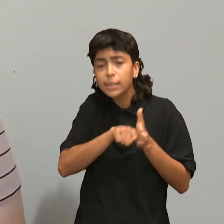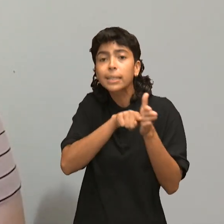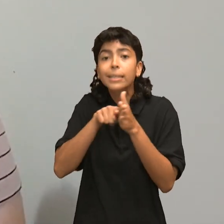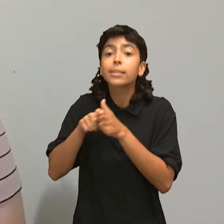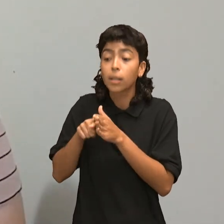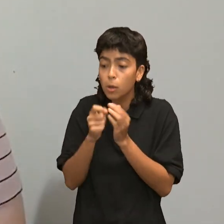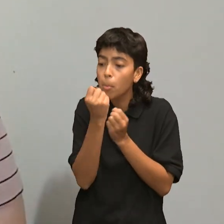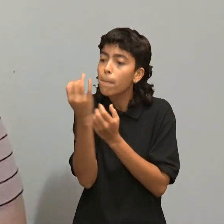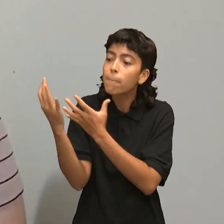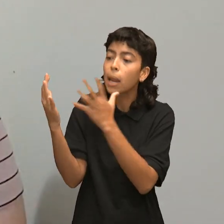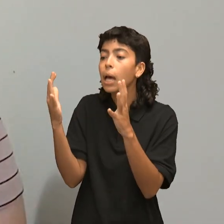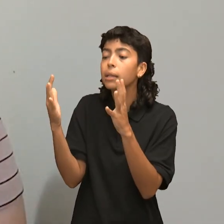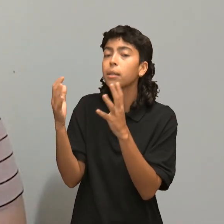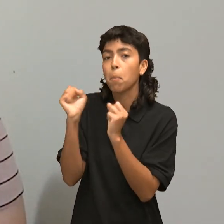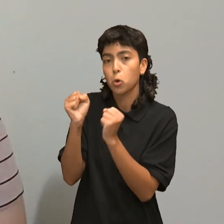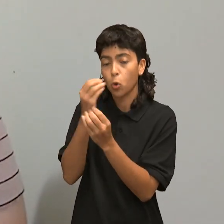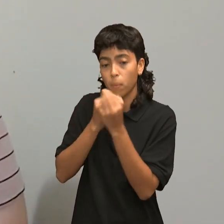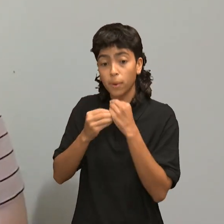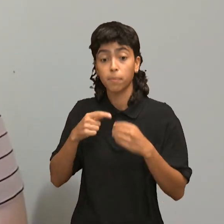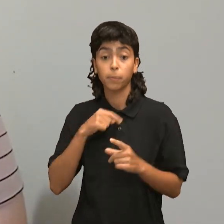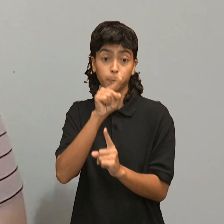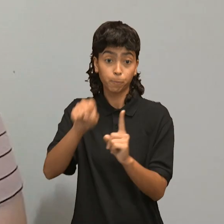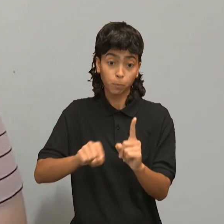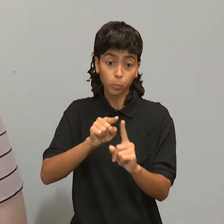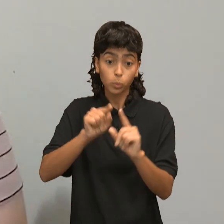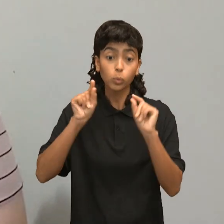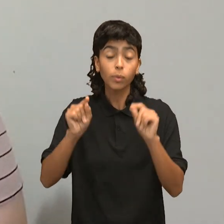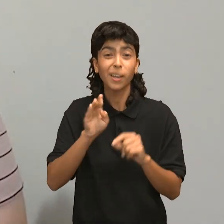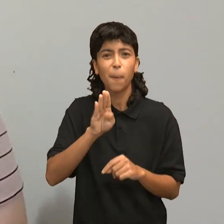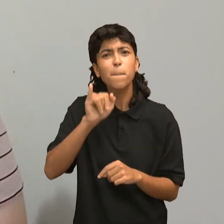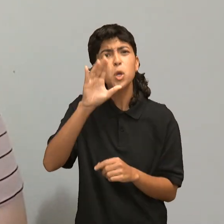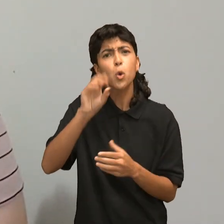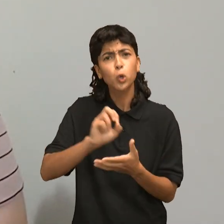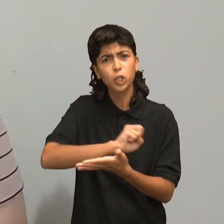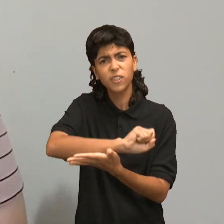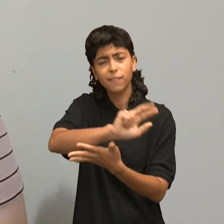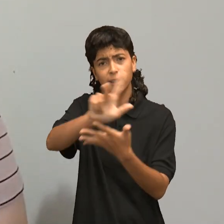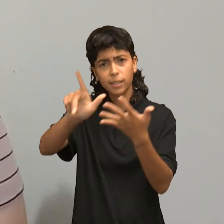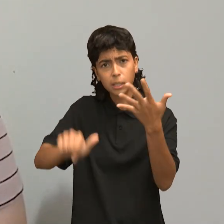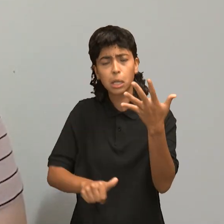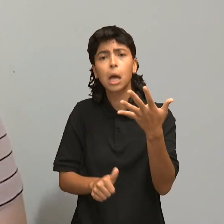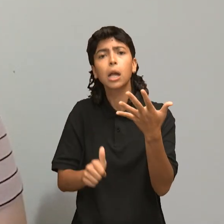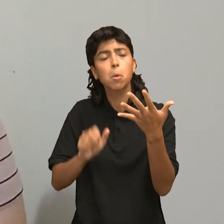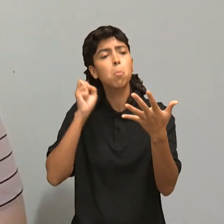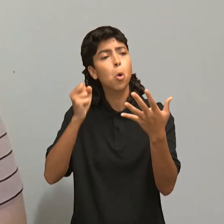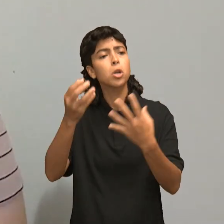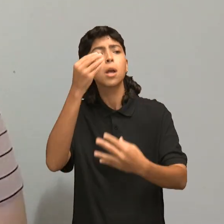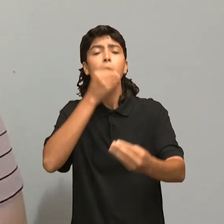objetivo é transformar a biodiversidade em alimento de forma segura, responsável e com ciência.